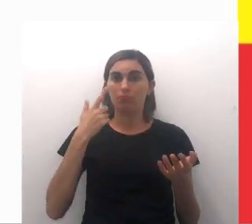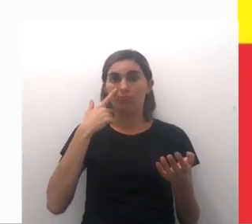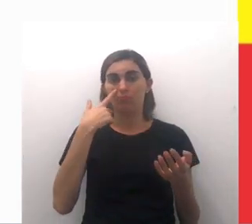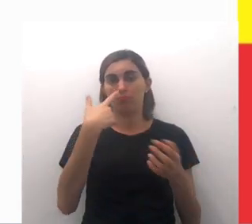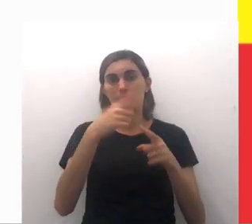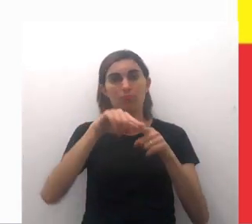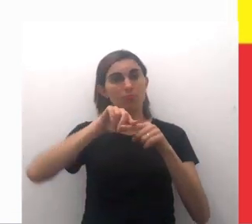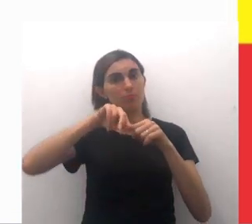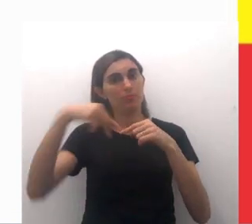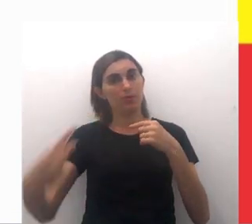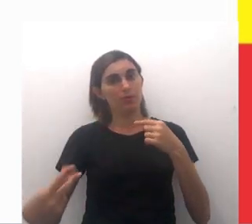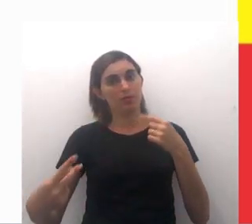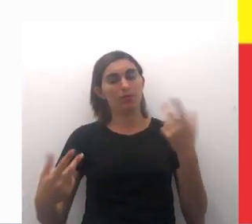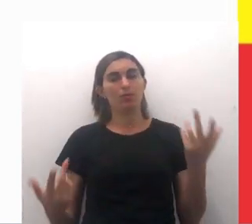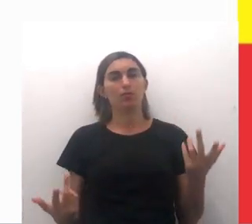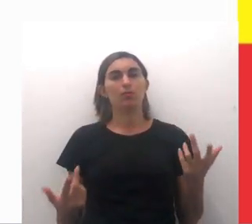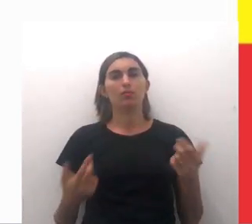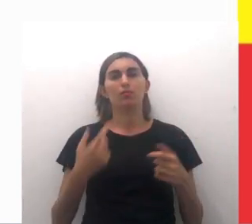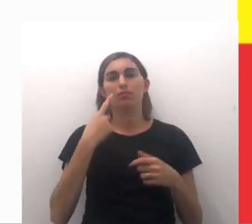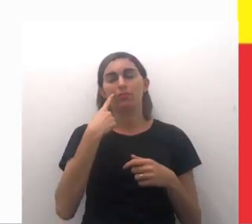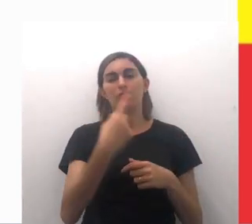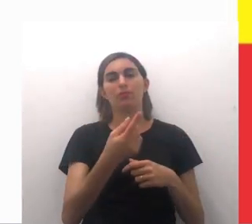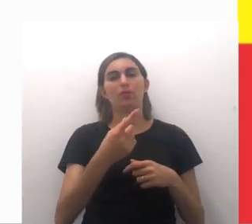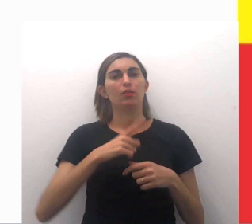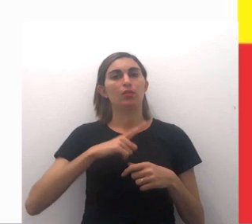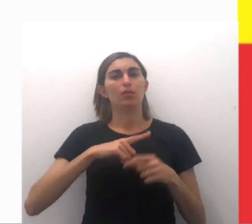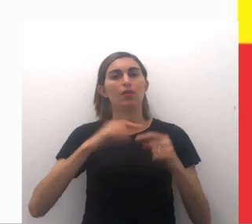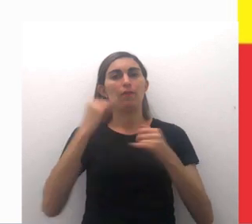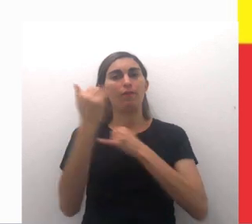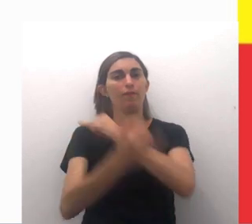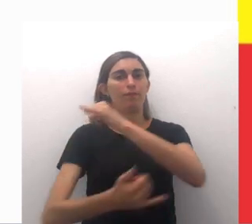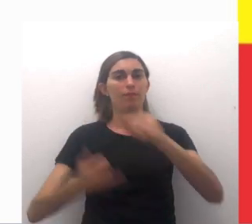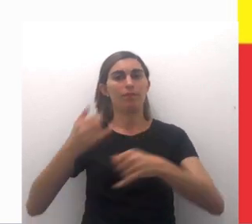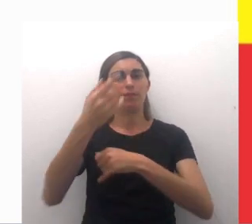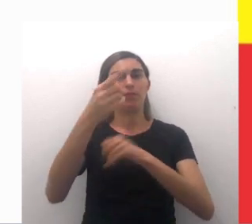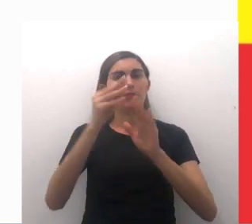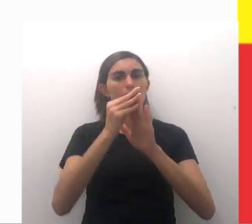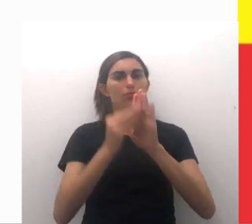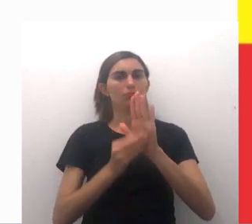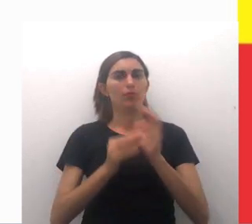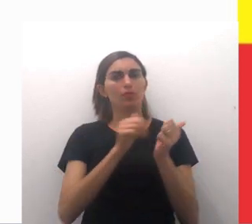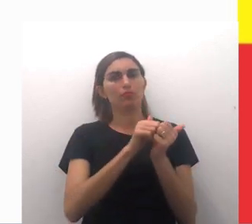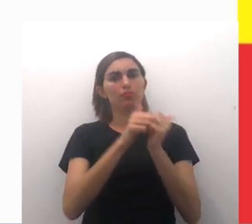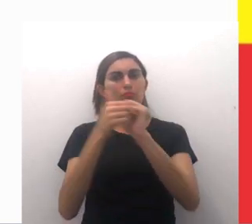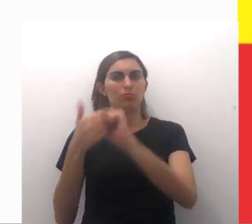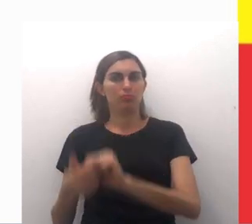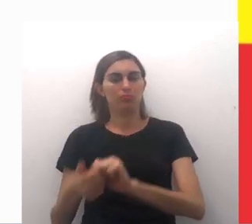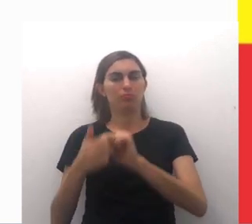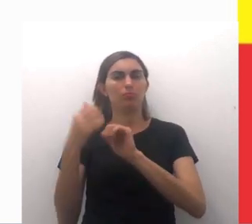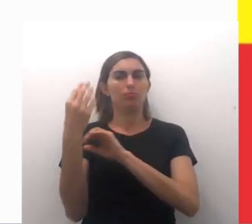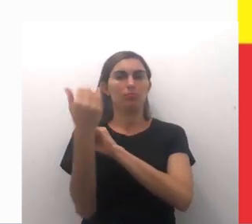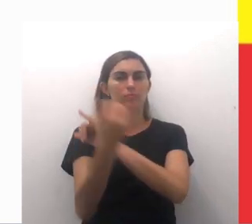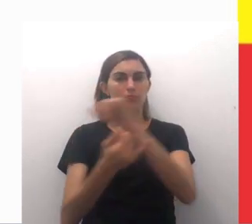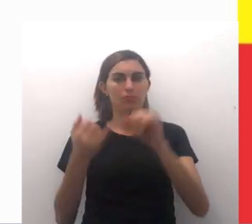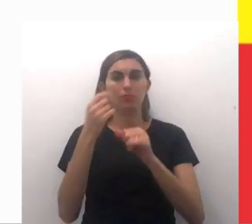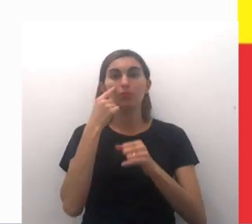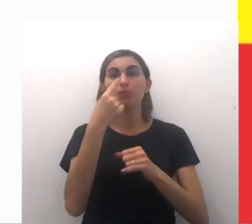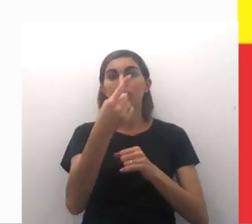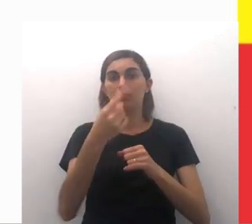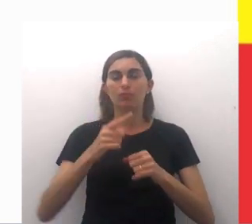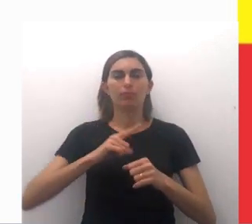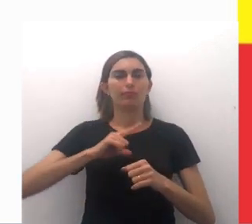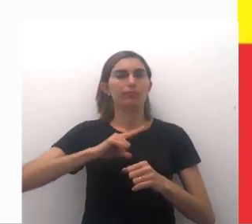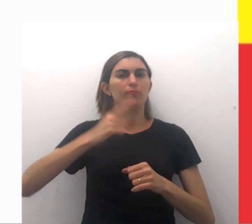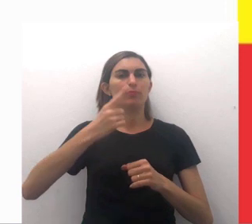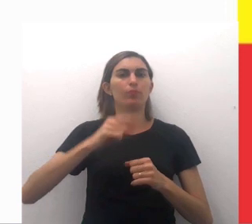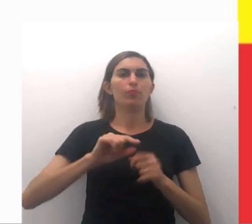considerar uma piscina. Veja que tem informações aí, iremos adaptar as informações. Então, ó,